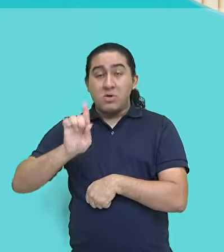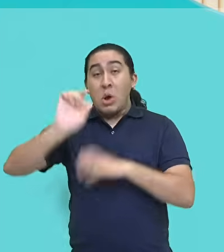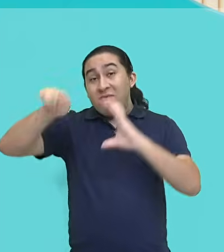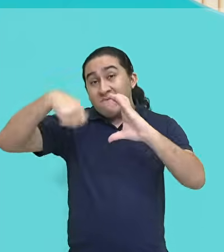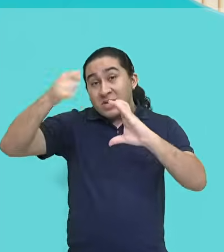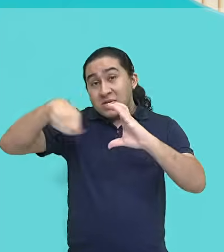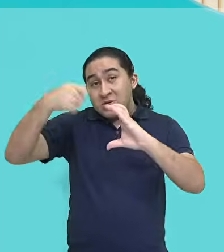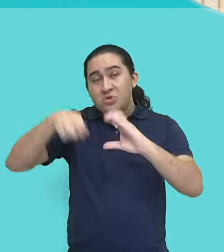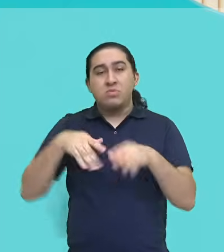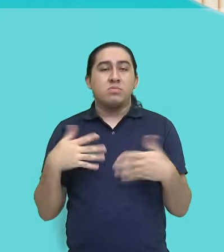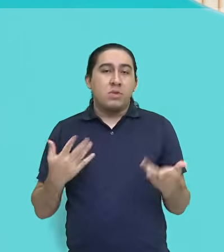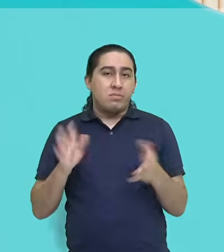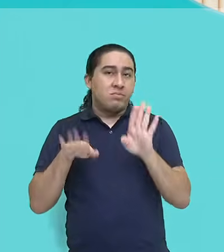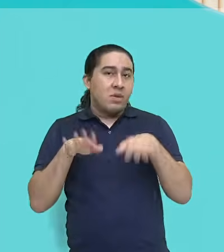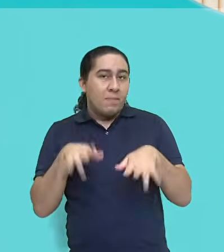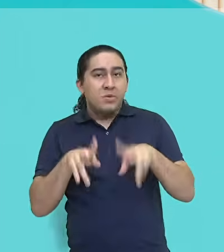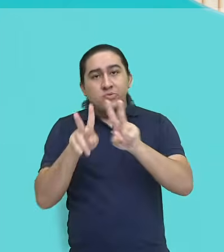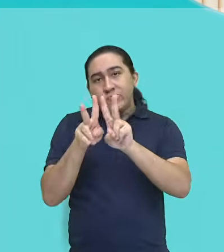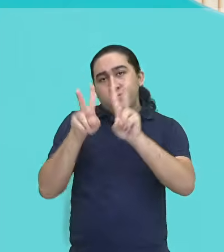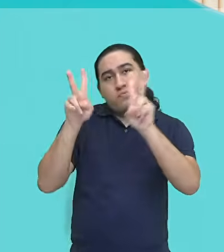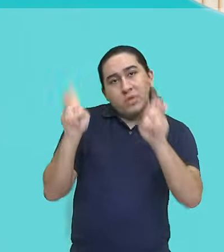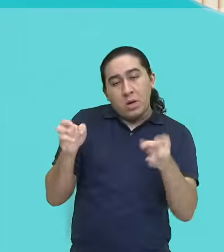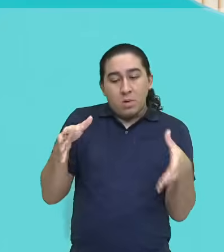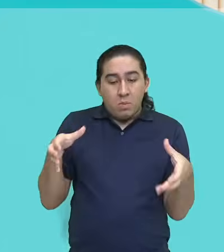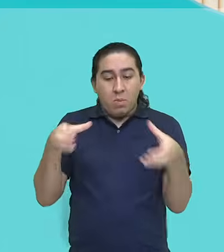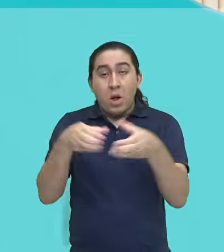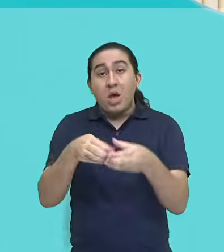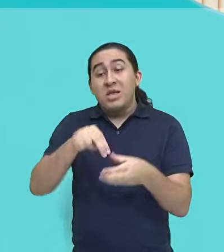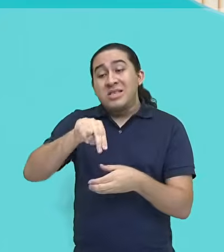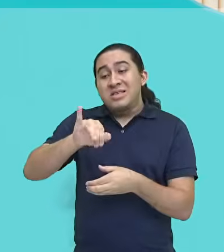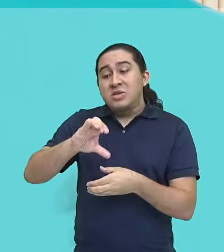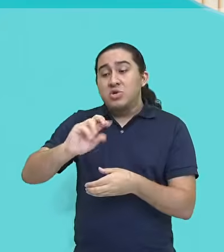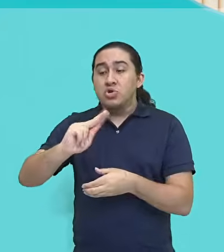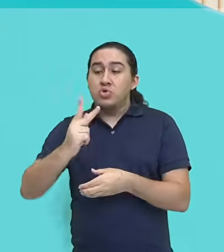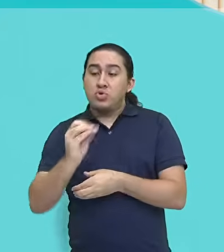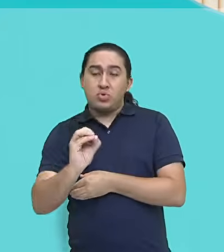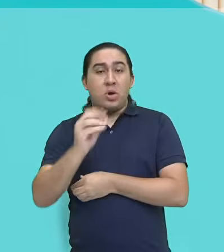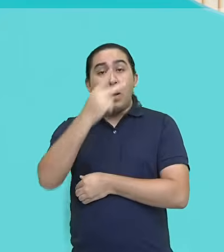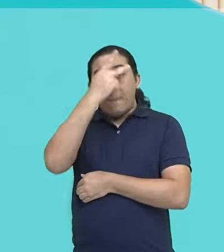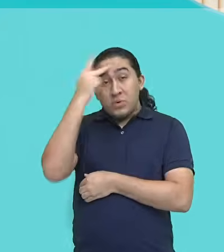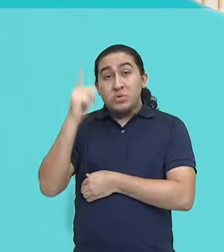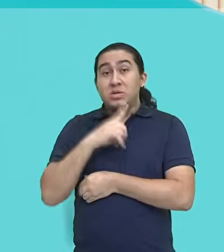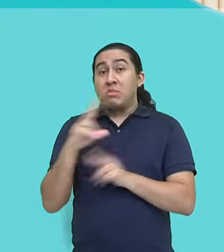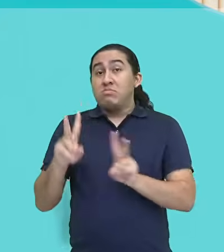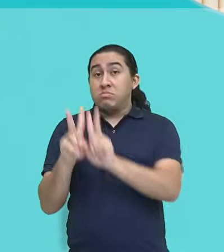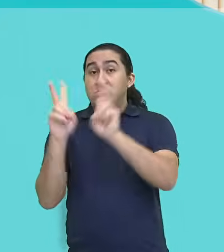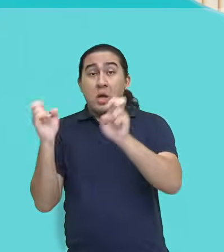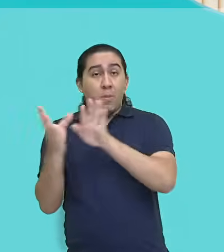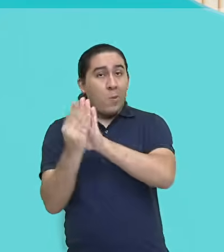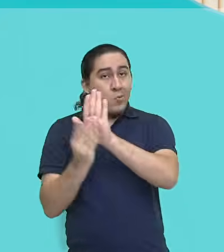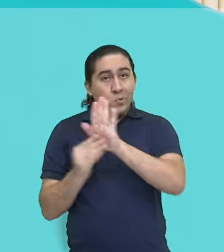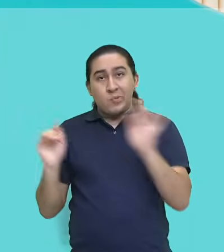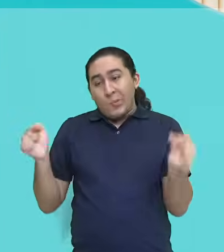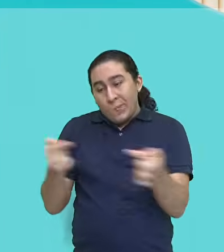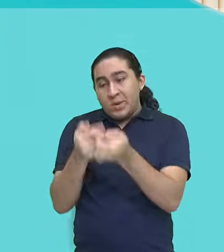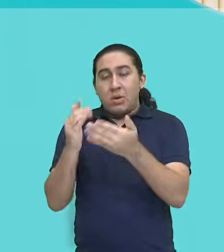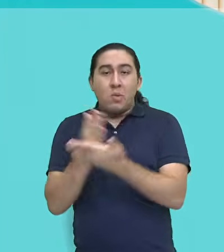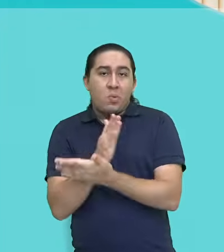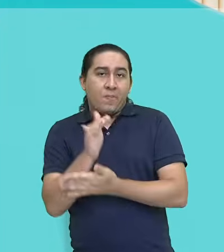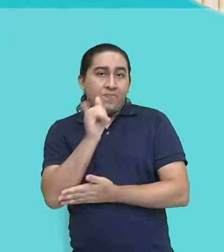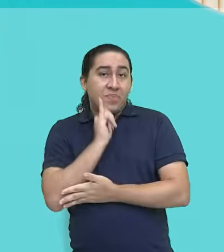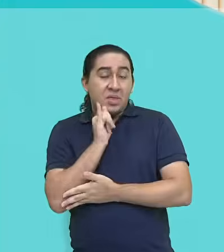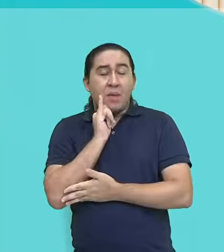do nicho, eu acho que vocês já ouviram esse termo, não é? A pessoa vai tratar de determinado conteúdo. Então, vamos supor que